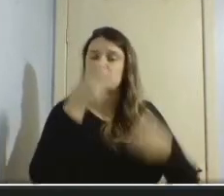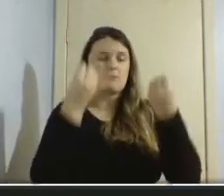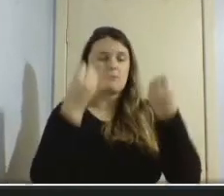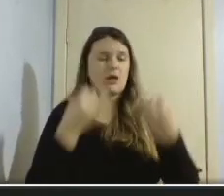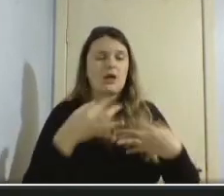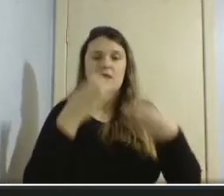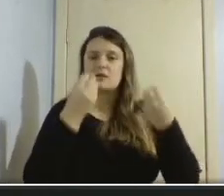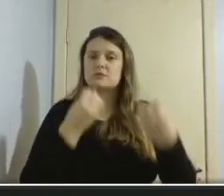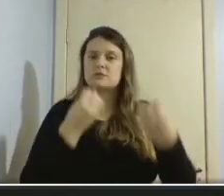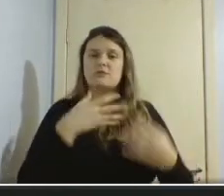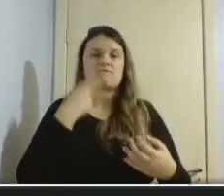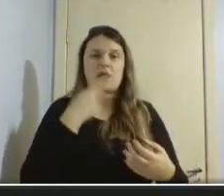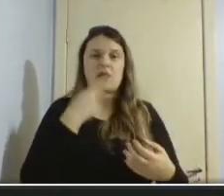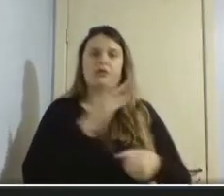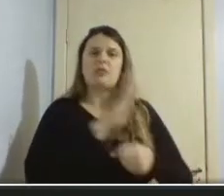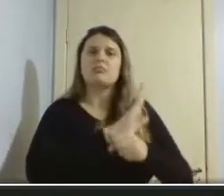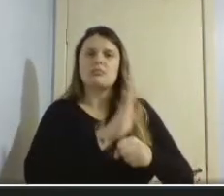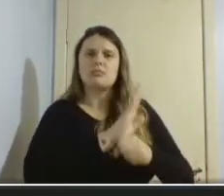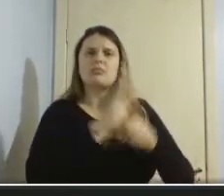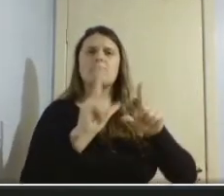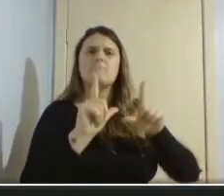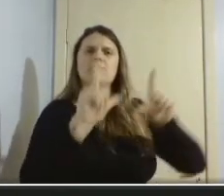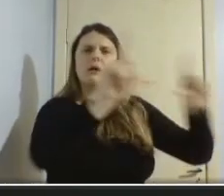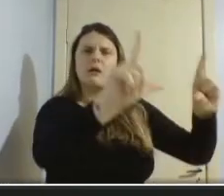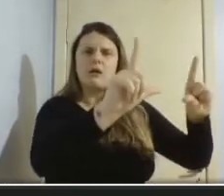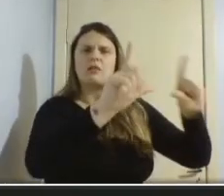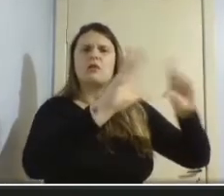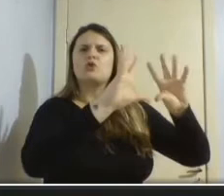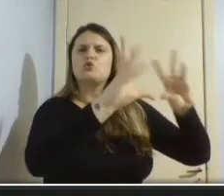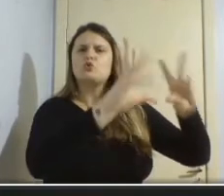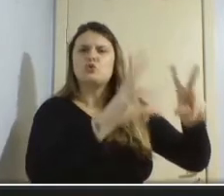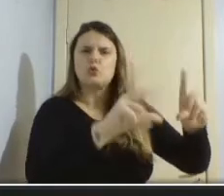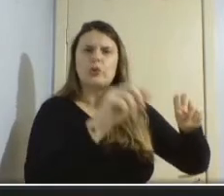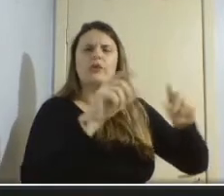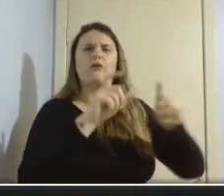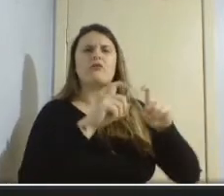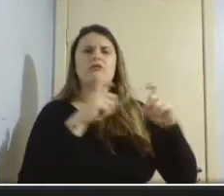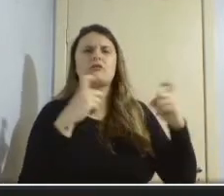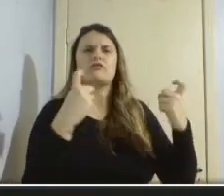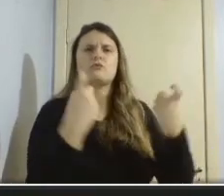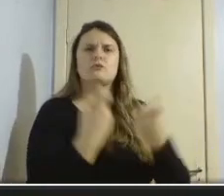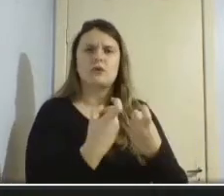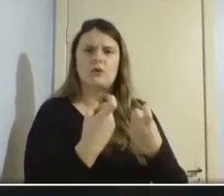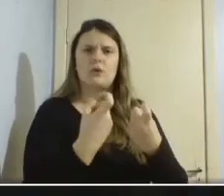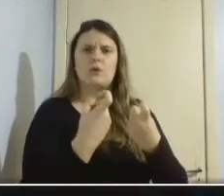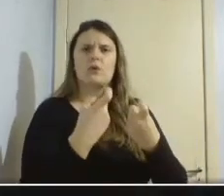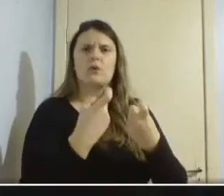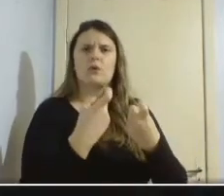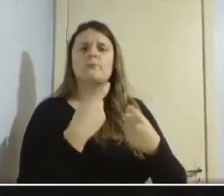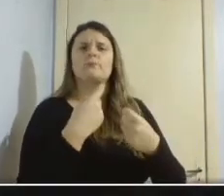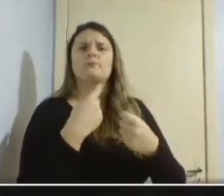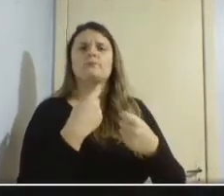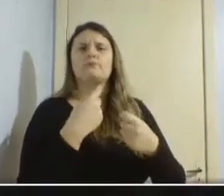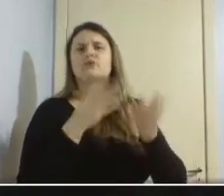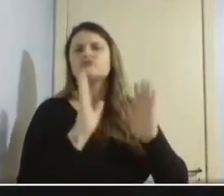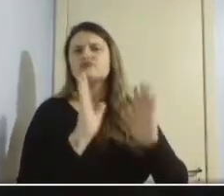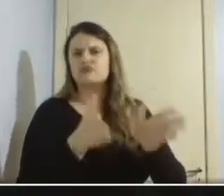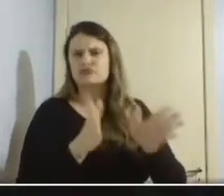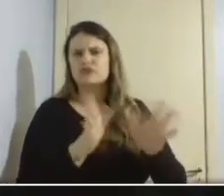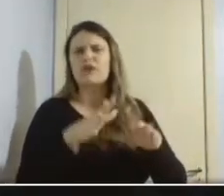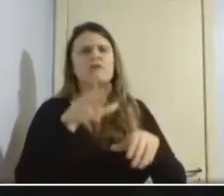bem como toda a sessão, no dia seguinte já vai disponibilizar a todos os senhores